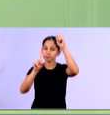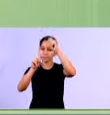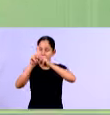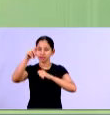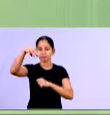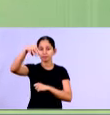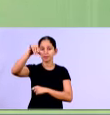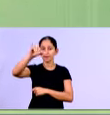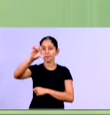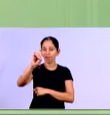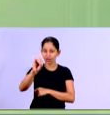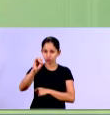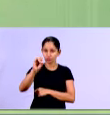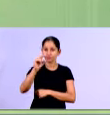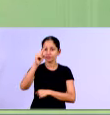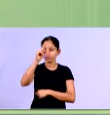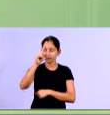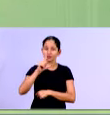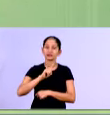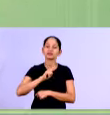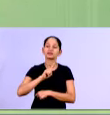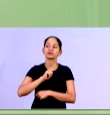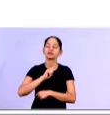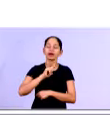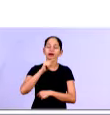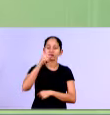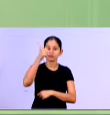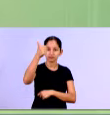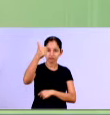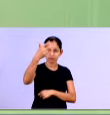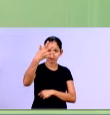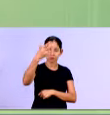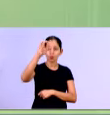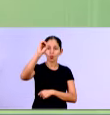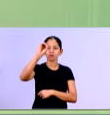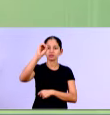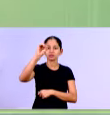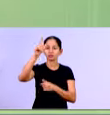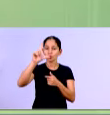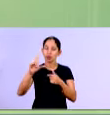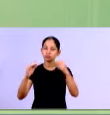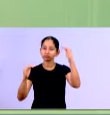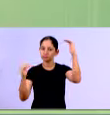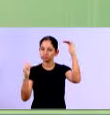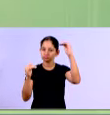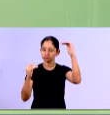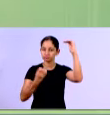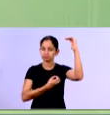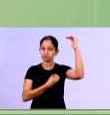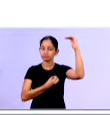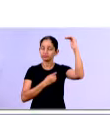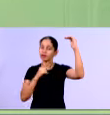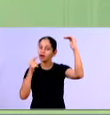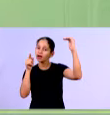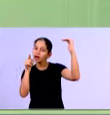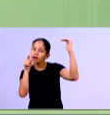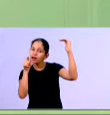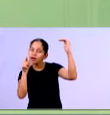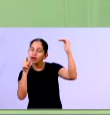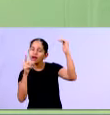é o dia de número 140 do ano. A outra data, 27 de julho.